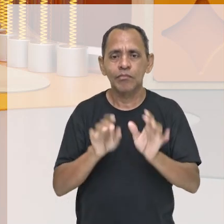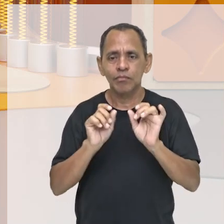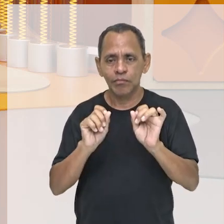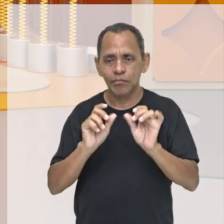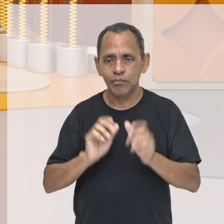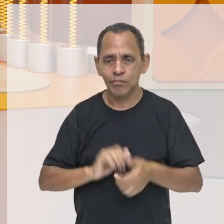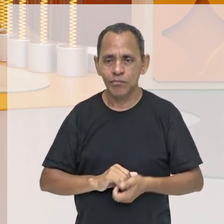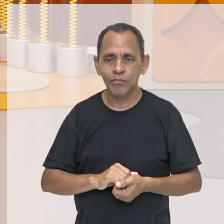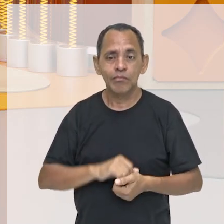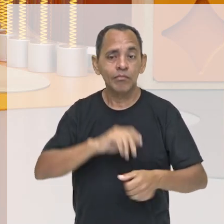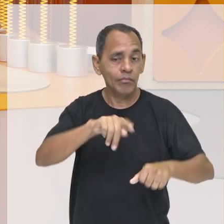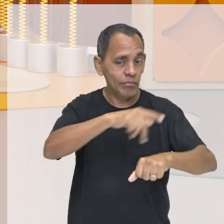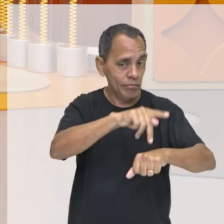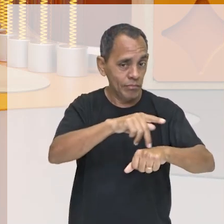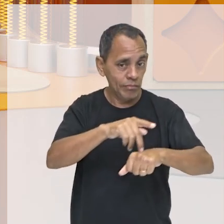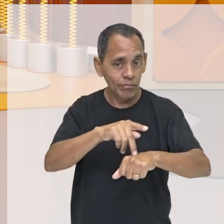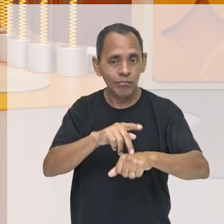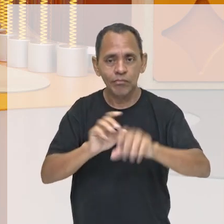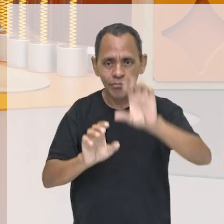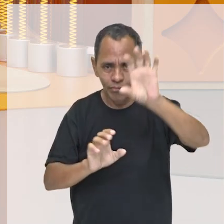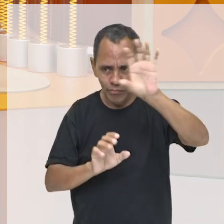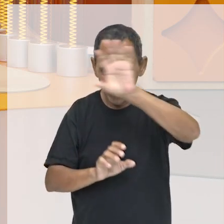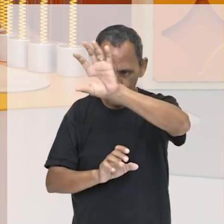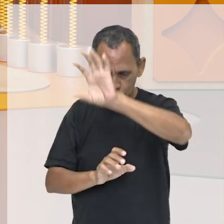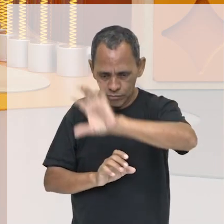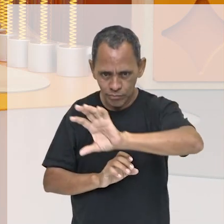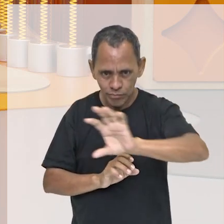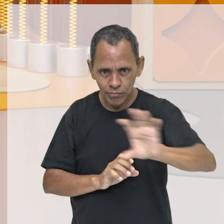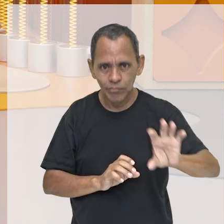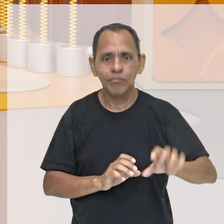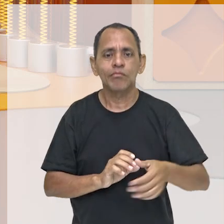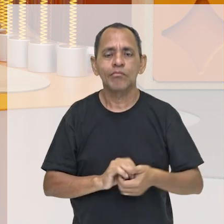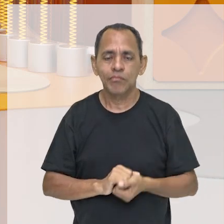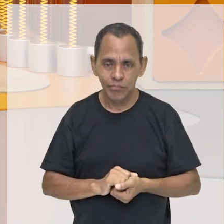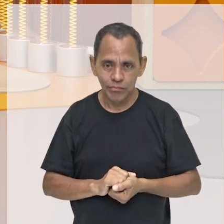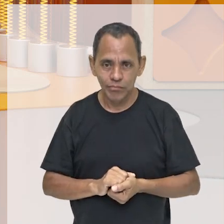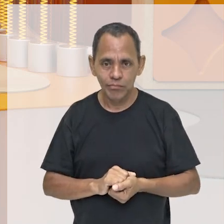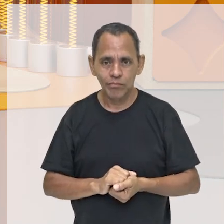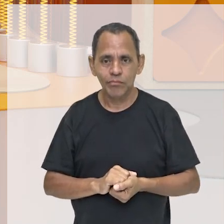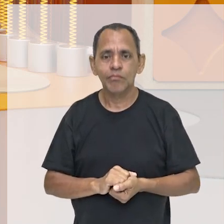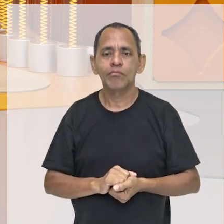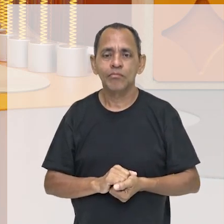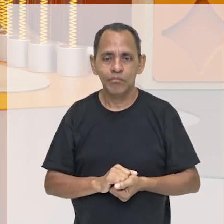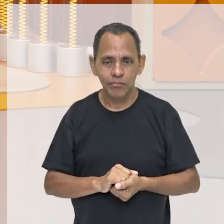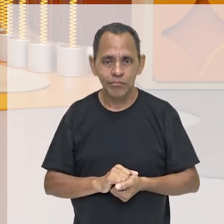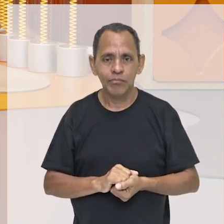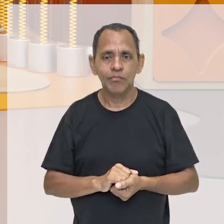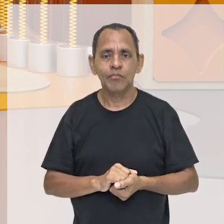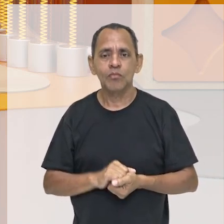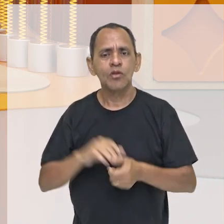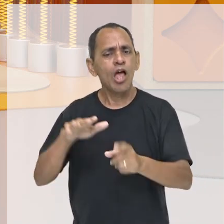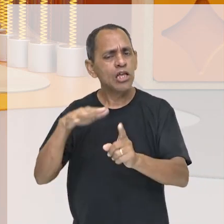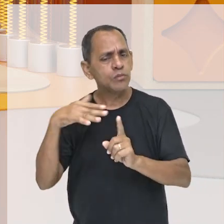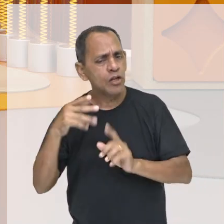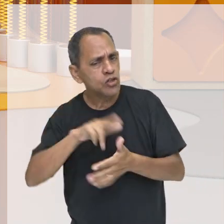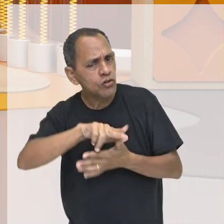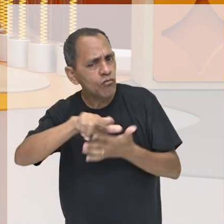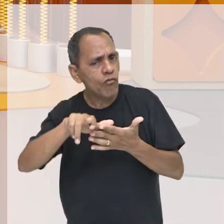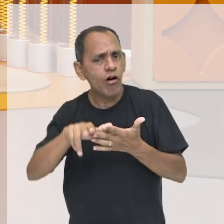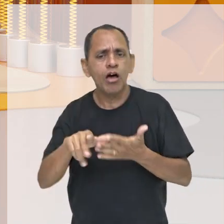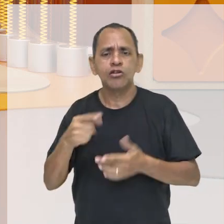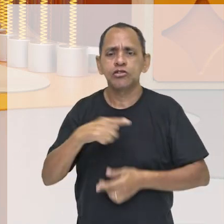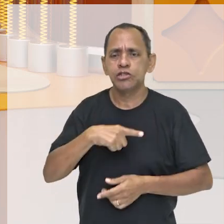dos países, a um dos continentes mais complexos em diversos aspectos aí, né? Estamos vendo aqui nessa